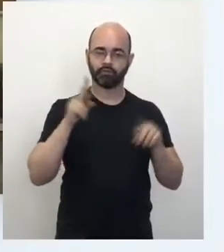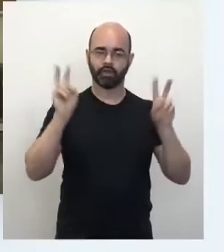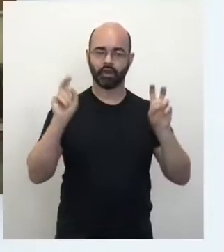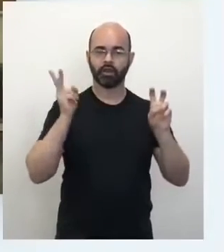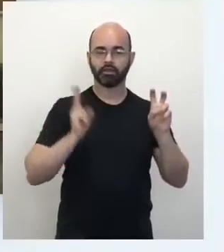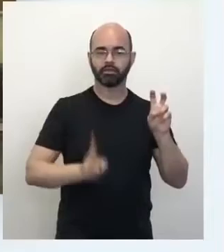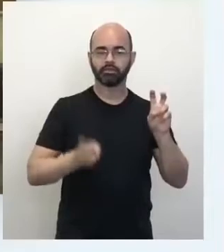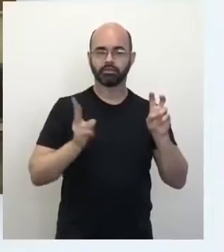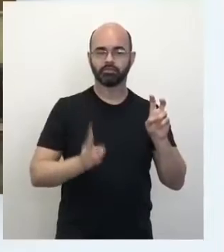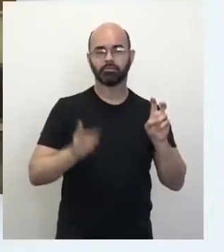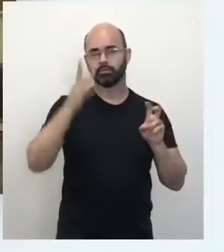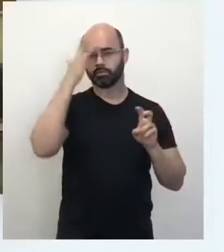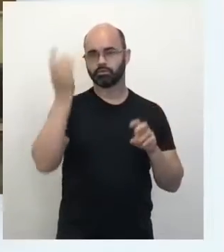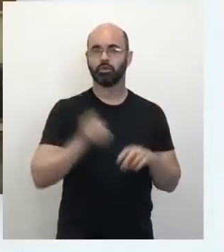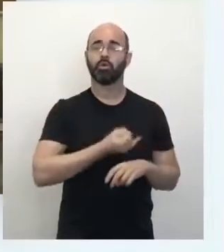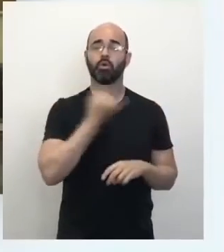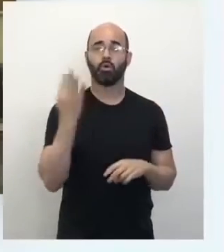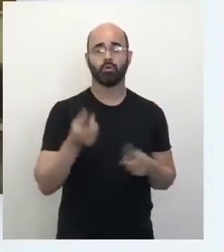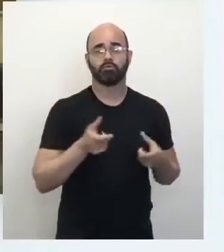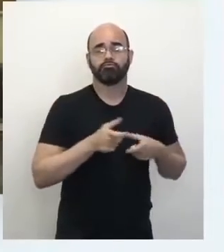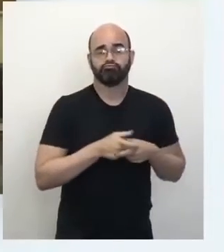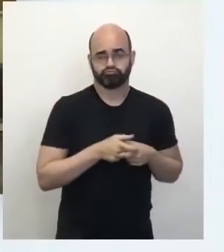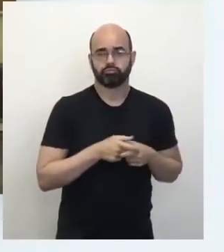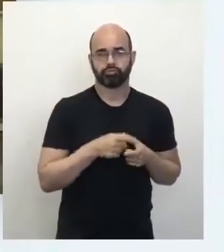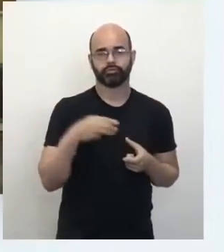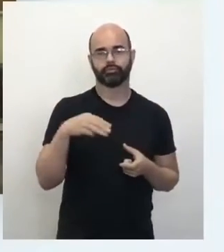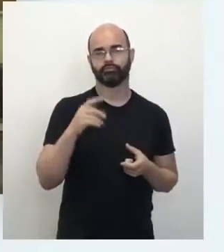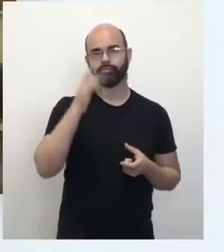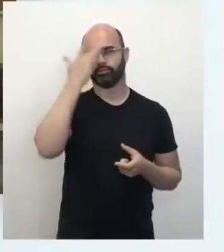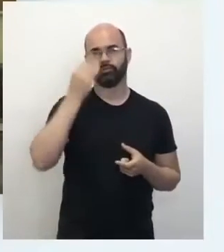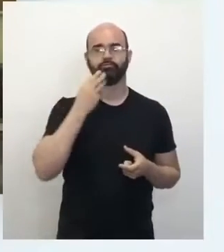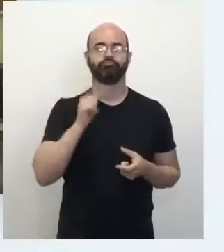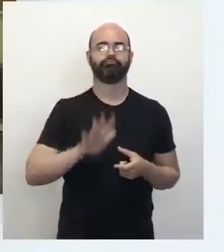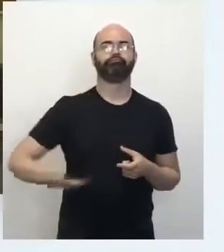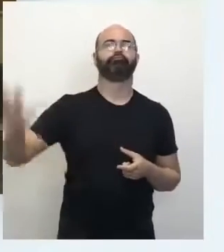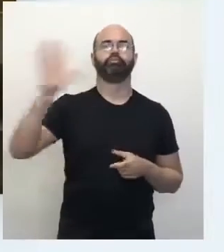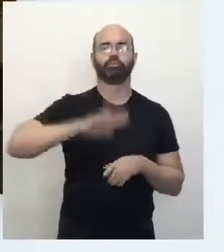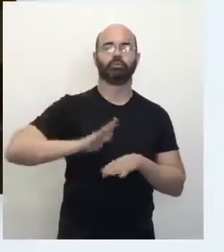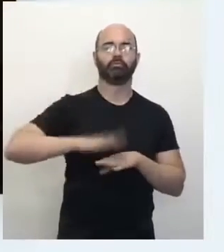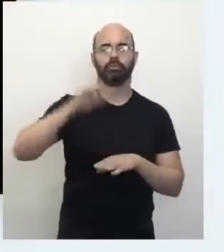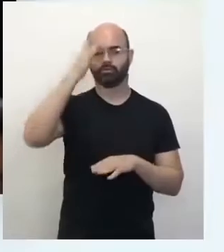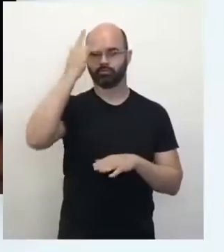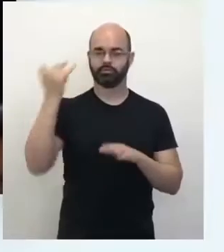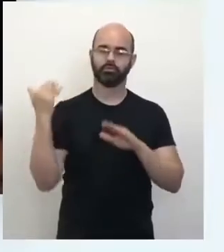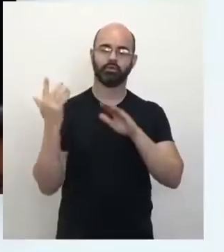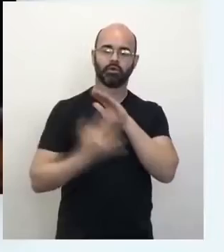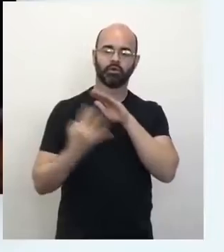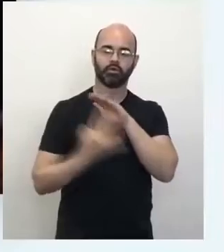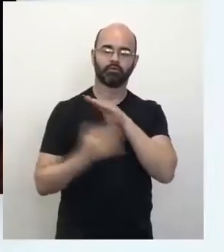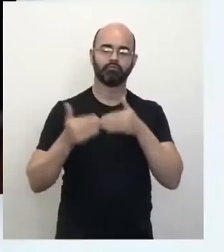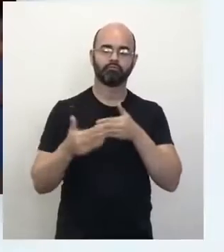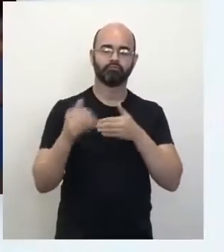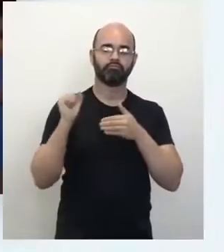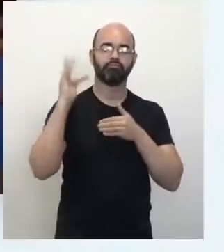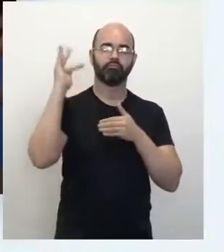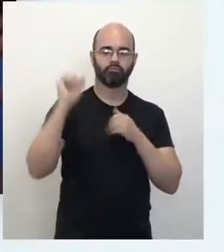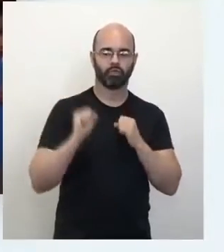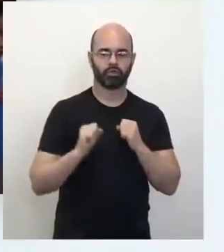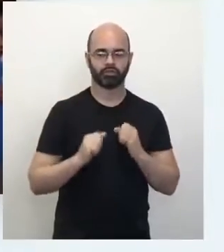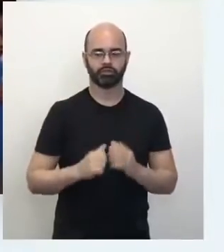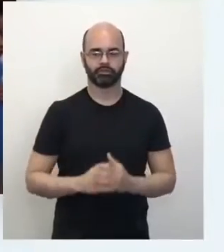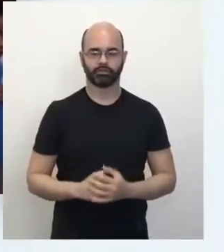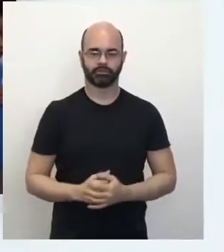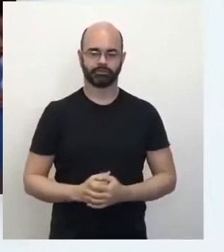poucas milhares de pessoas diante de milhões de refugiados potenciais.